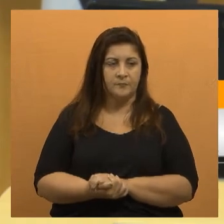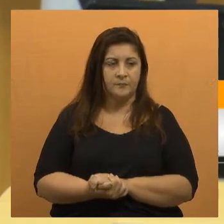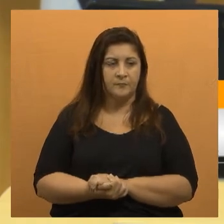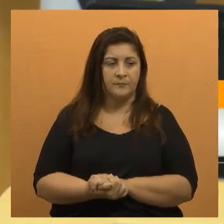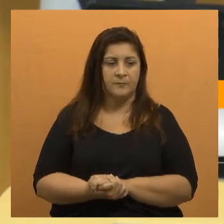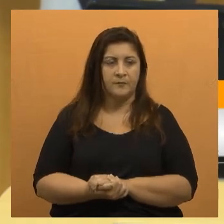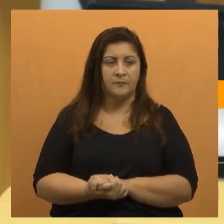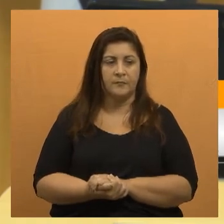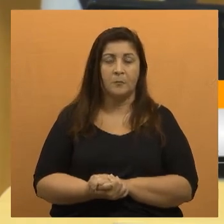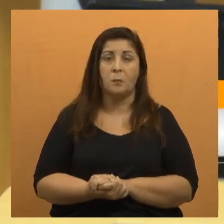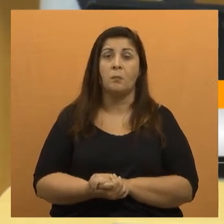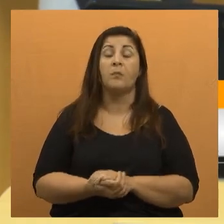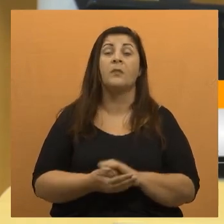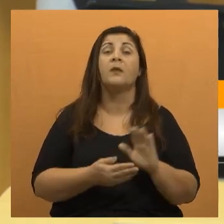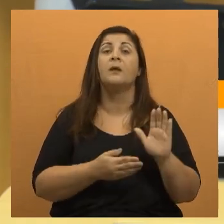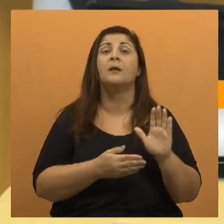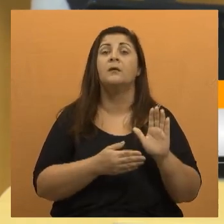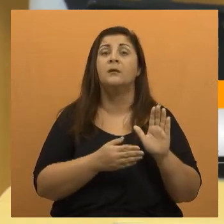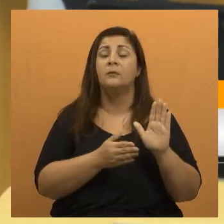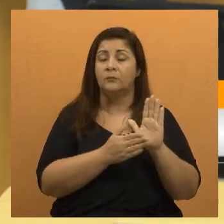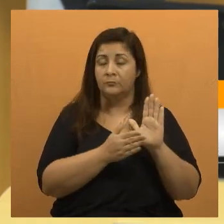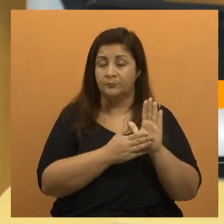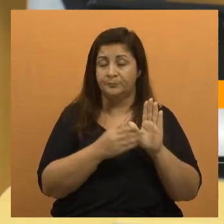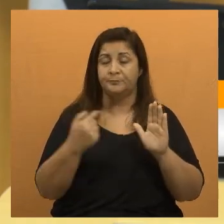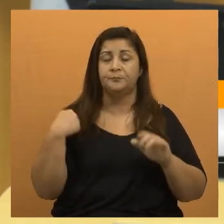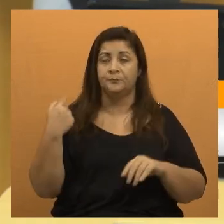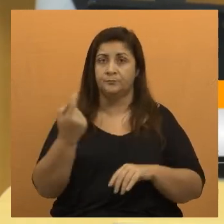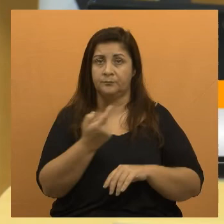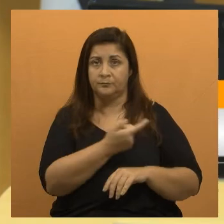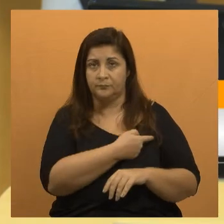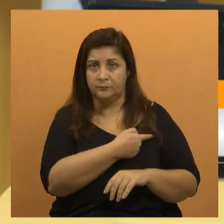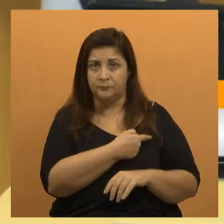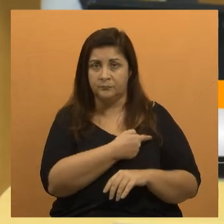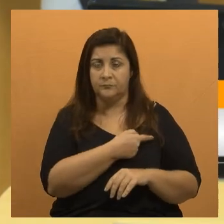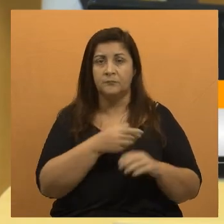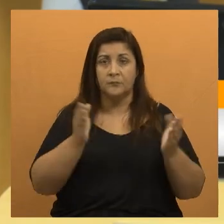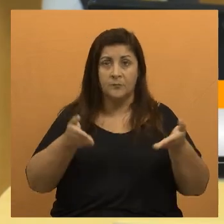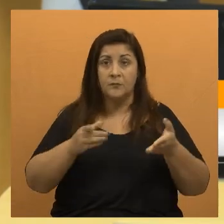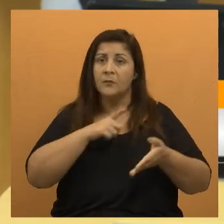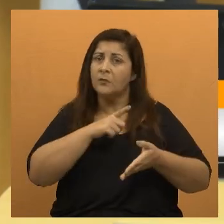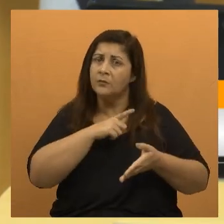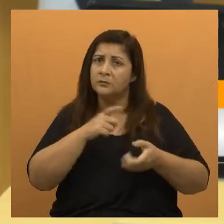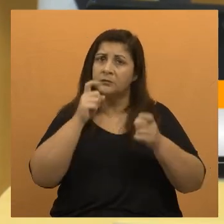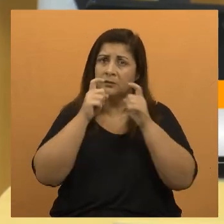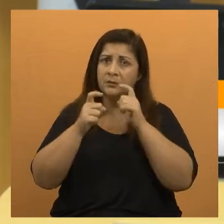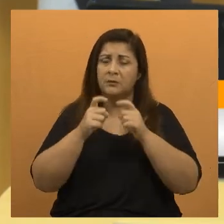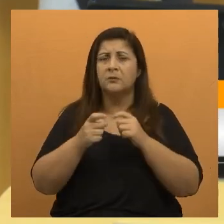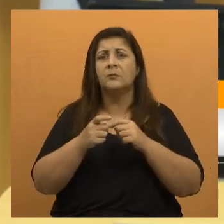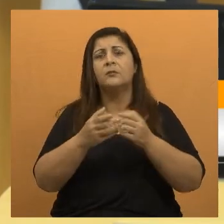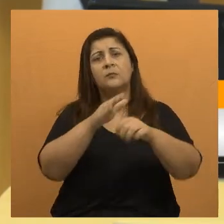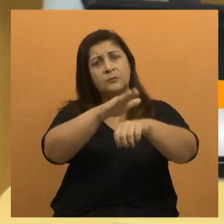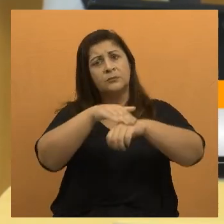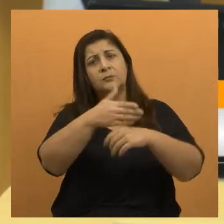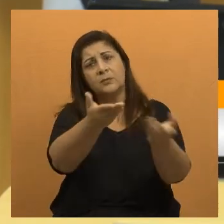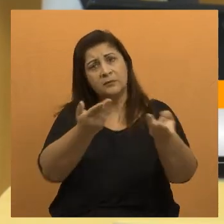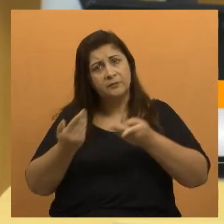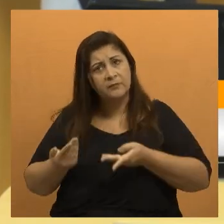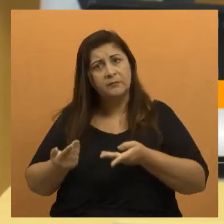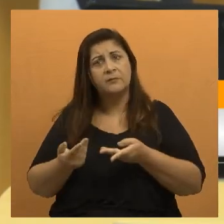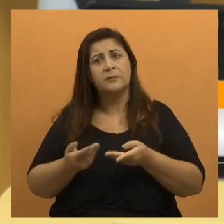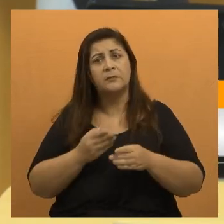Então, a proposta nossa que hoje, na reunião que nós temos hoje às 18h30, que o pessoal venha, compareça e façam